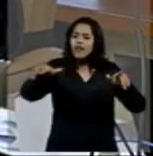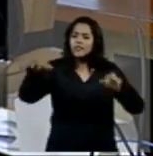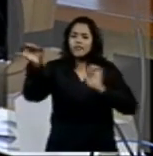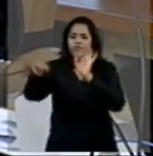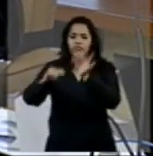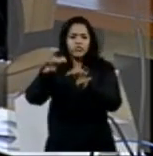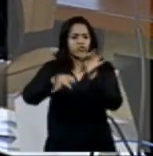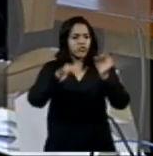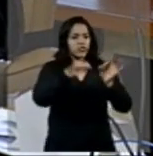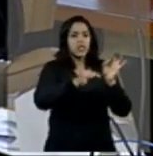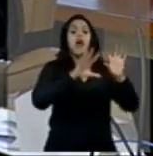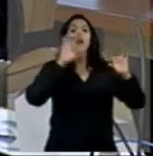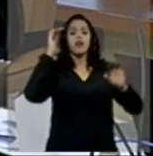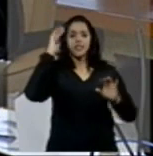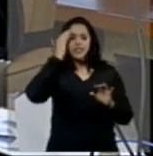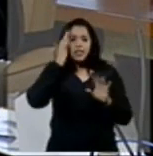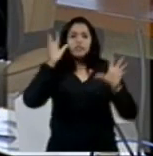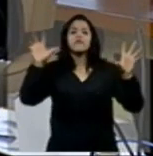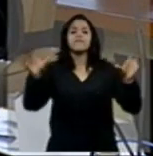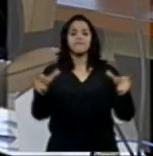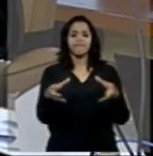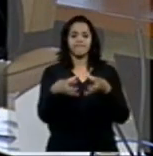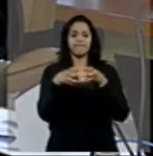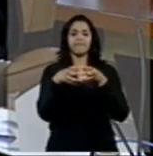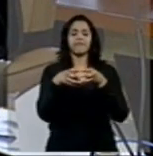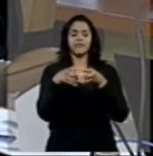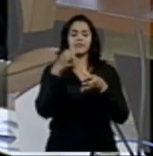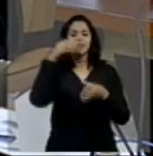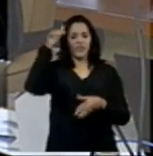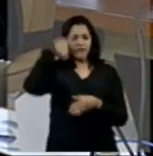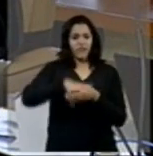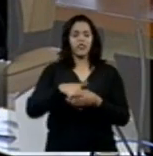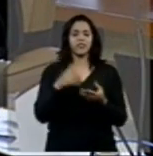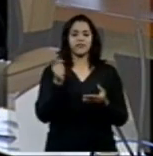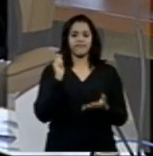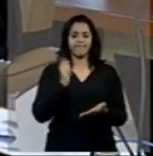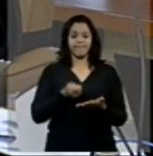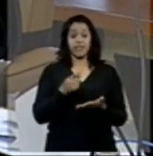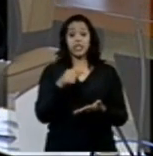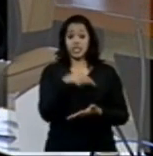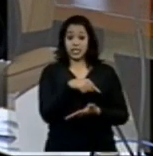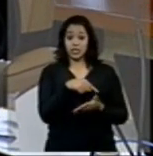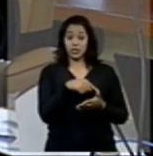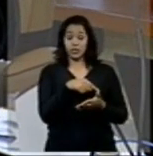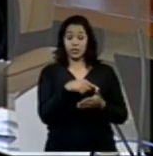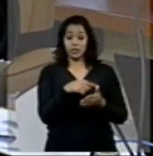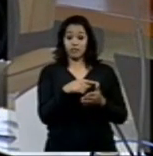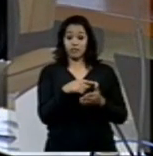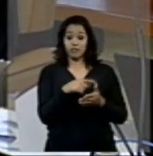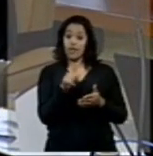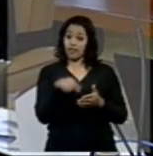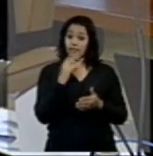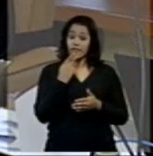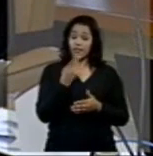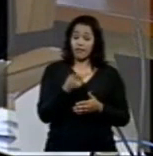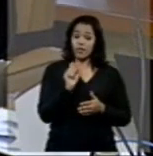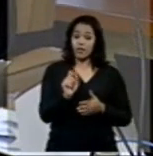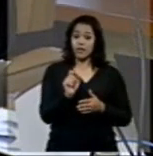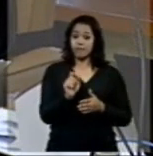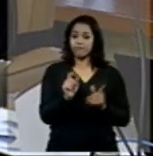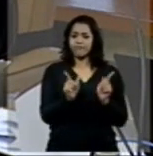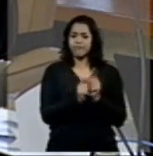julgados submetidos a um determinado tribunal. Isto corresponde a dizer que a